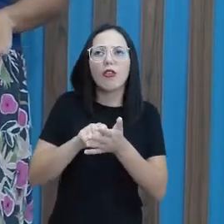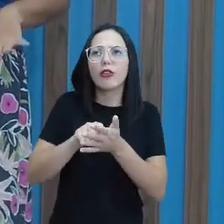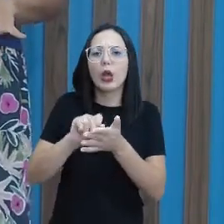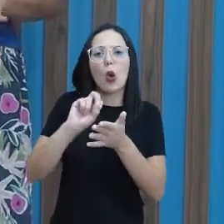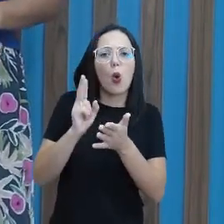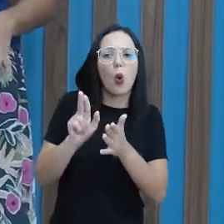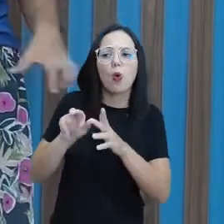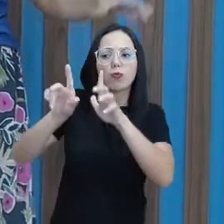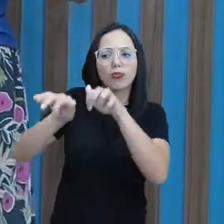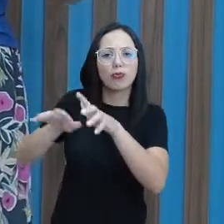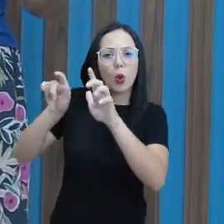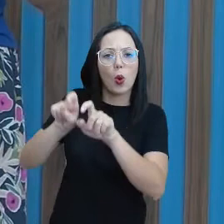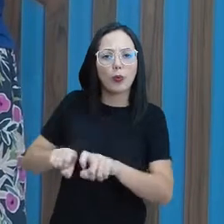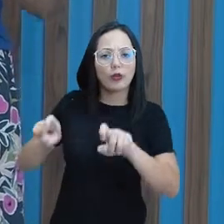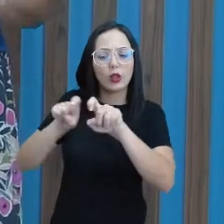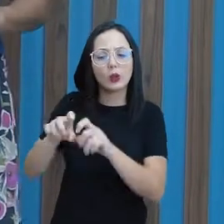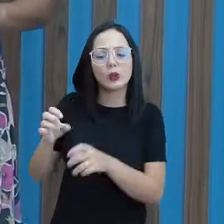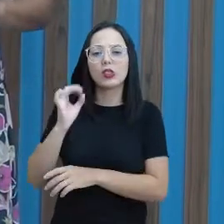seja no computador,